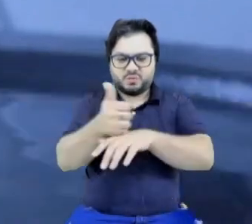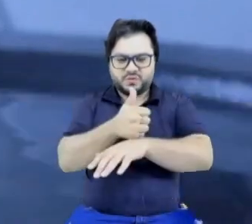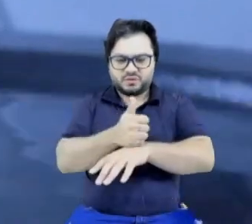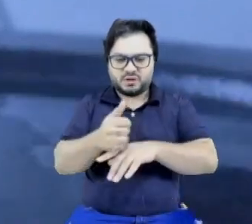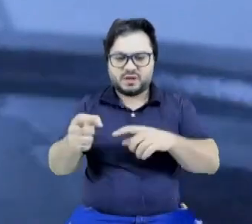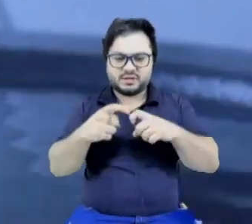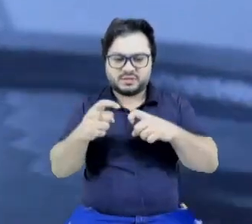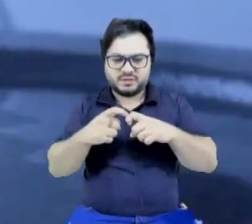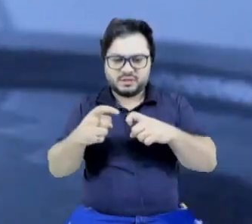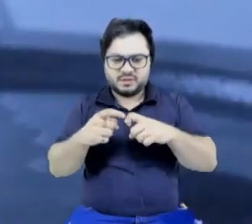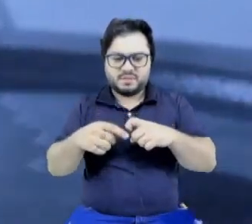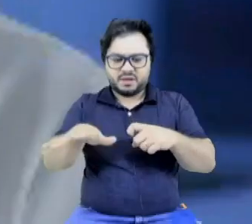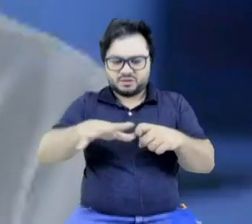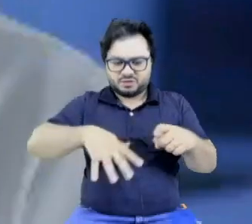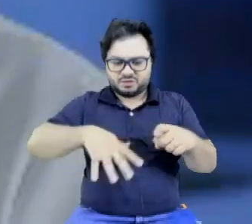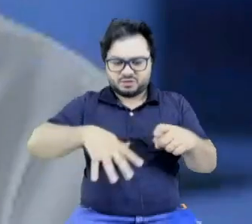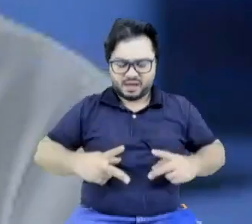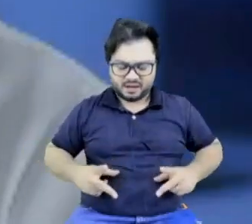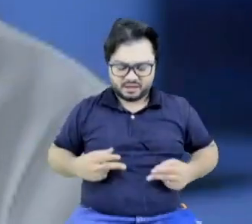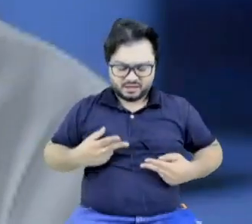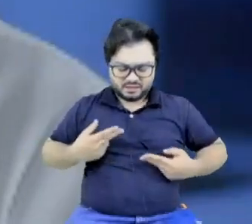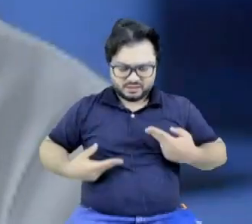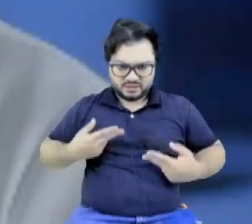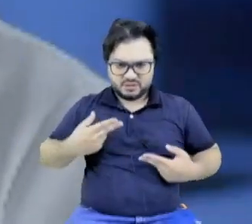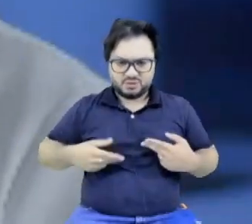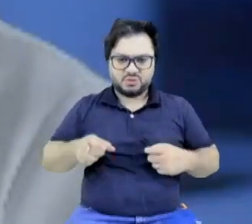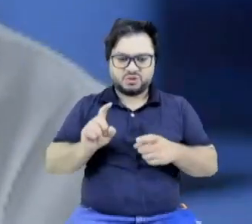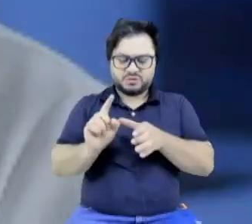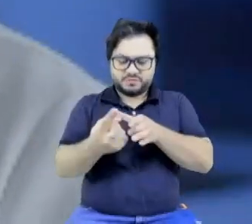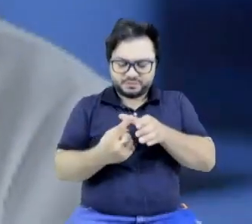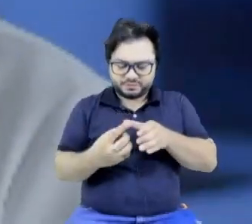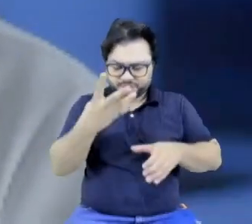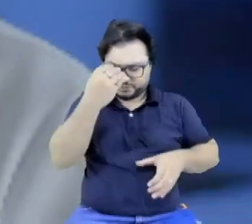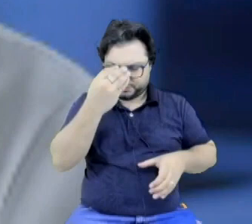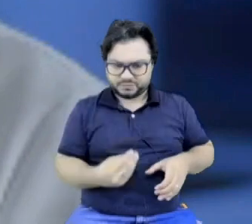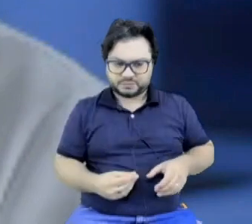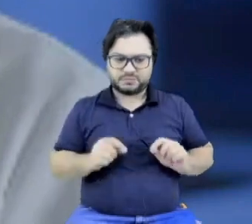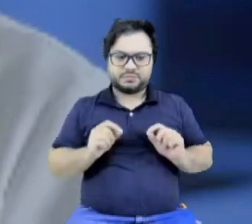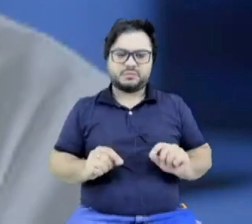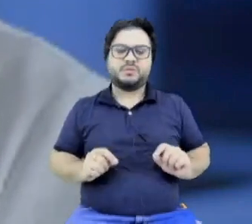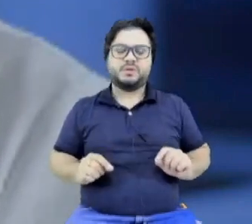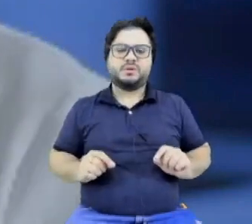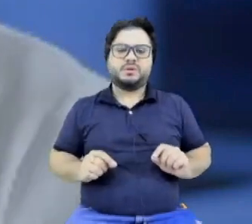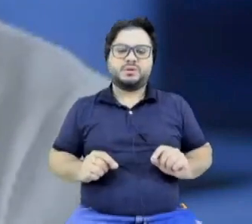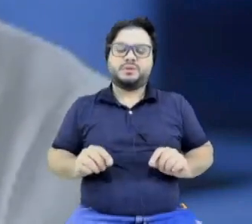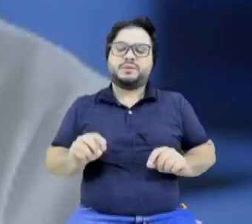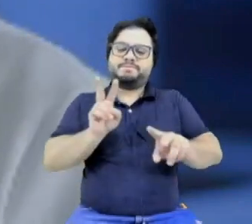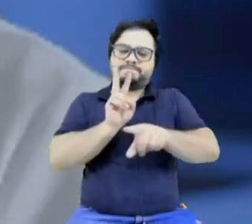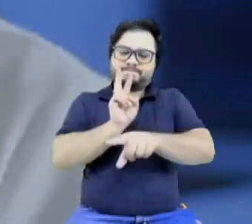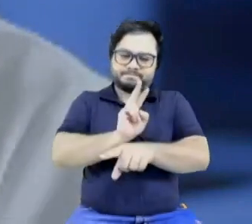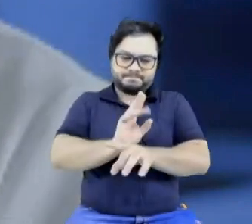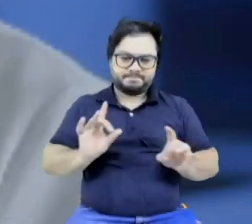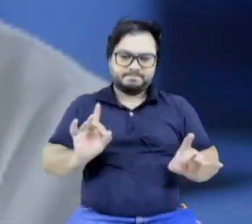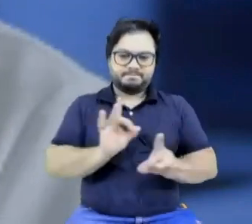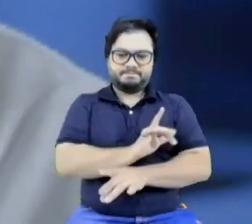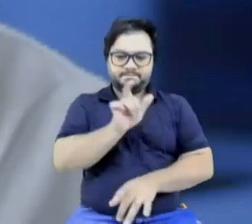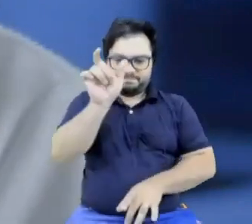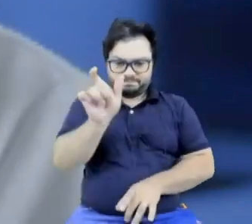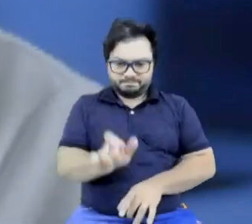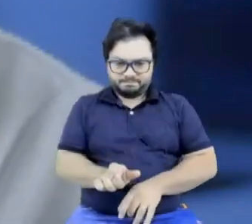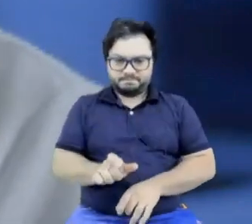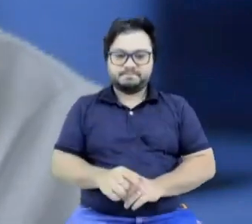médicos, tanto da área cirúrgica, da área clínica, radiológica, para um cuidado completo do paciente.